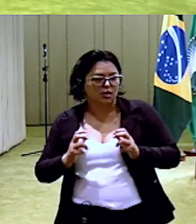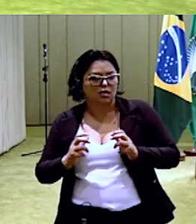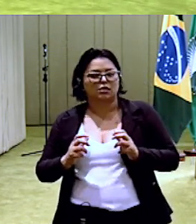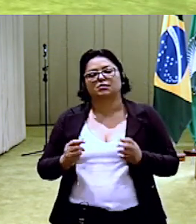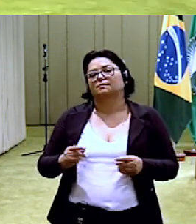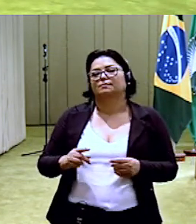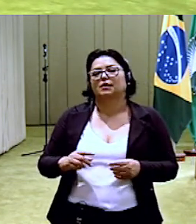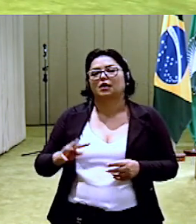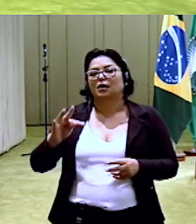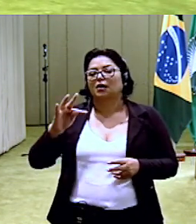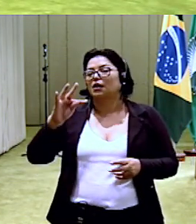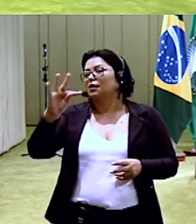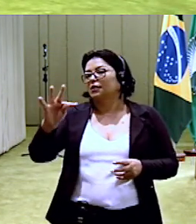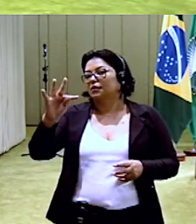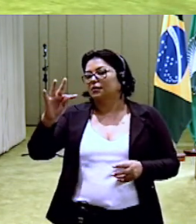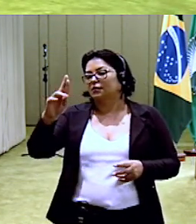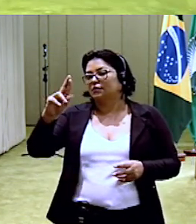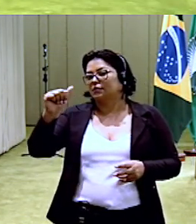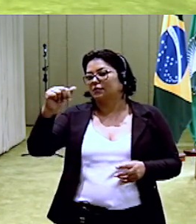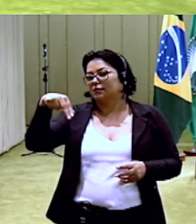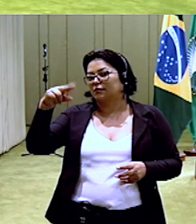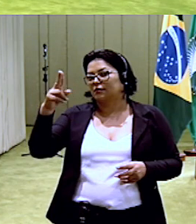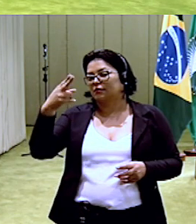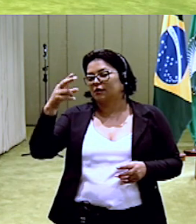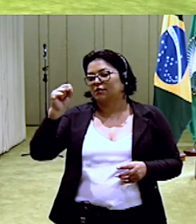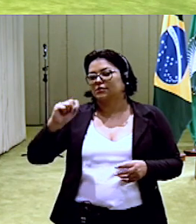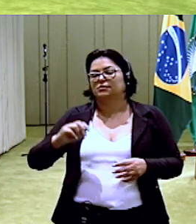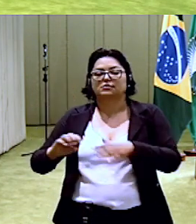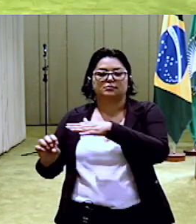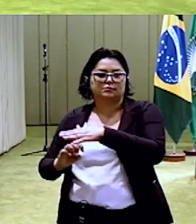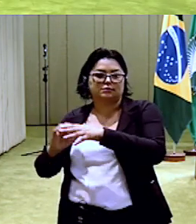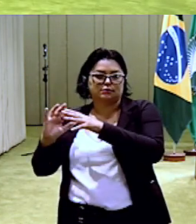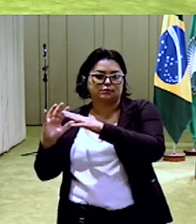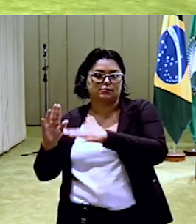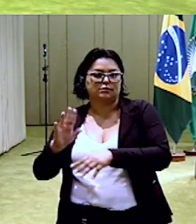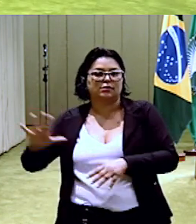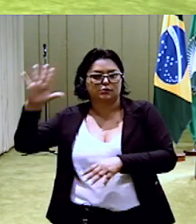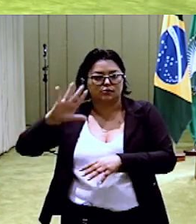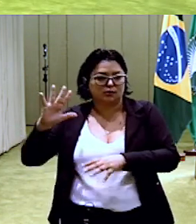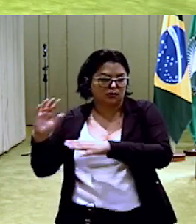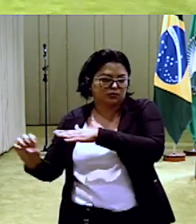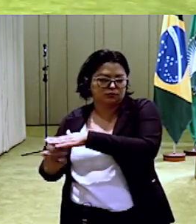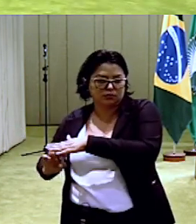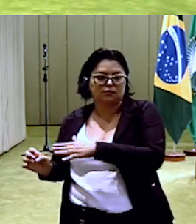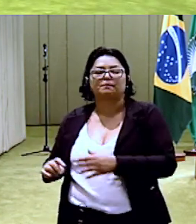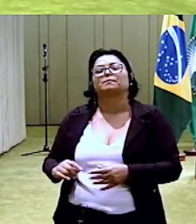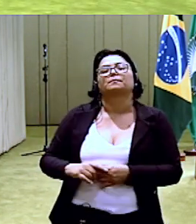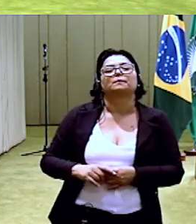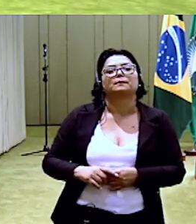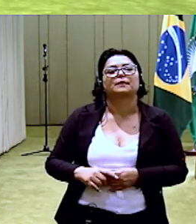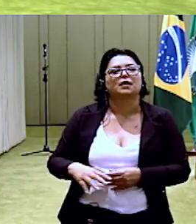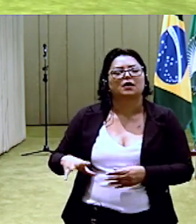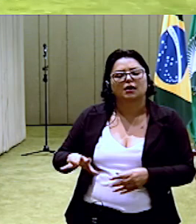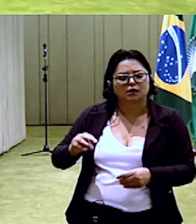fala de transnacionais, são empresas africanas que têm ramificações em várias regiões, em vários países, e com as